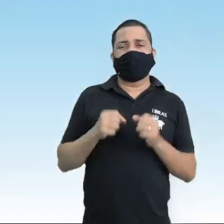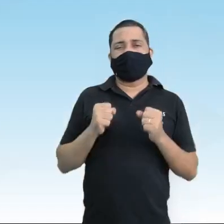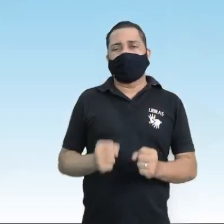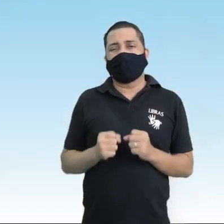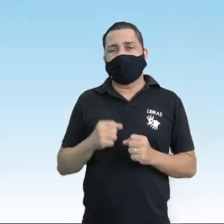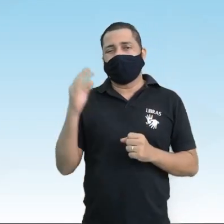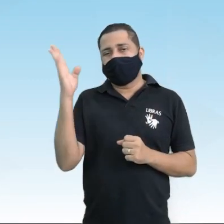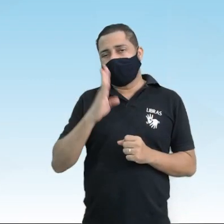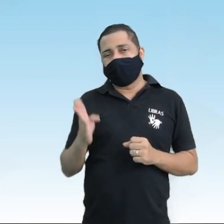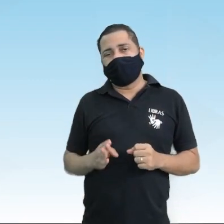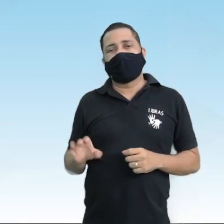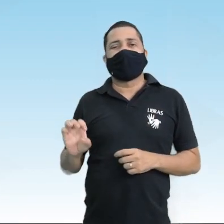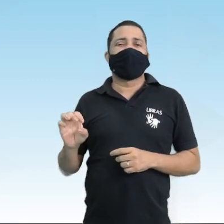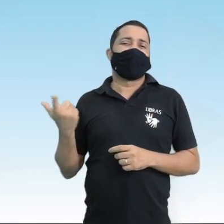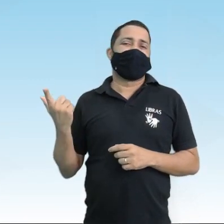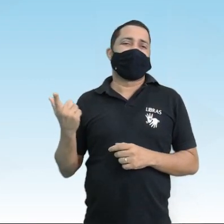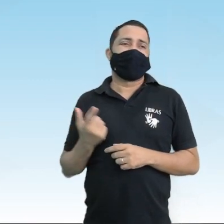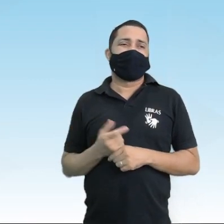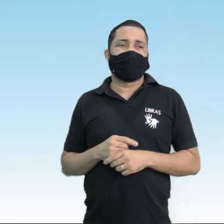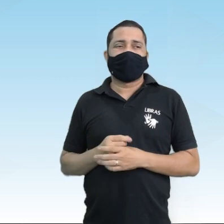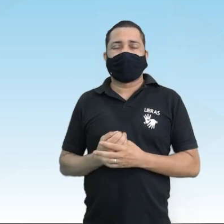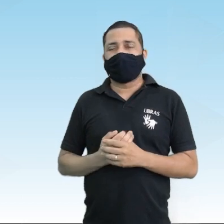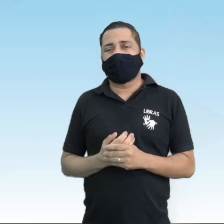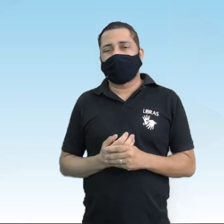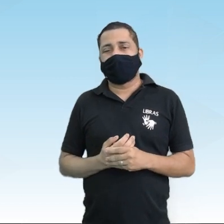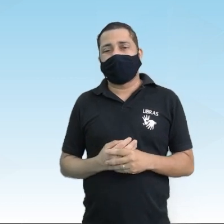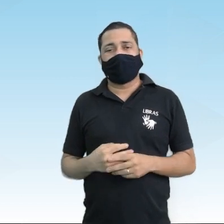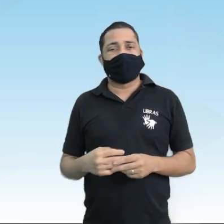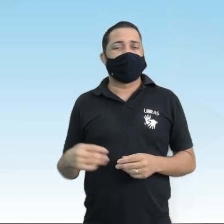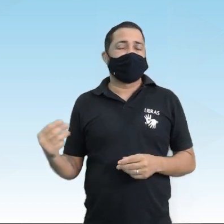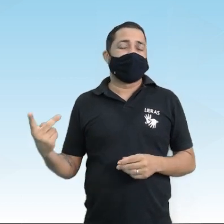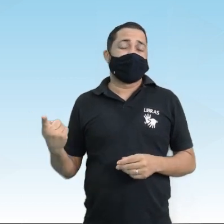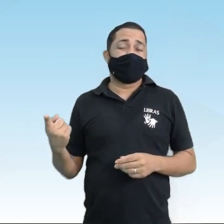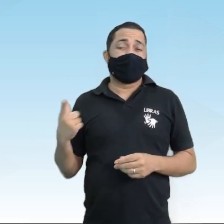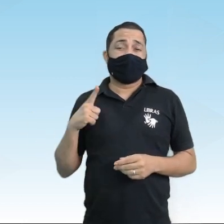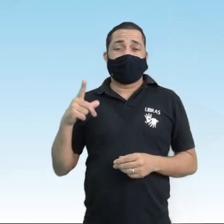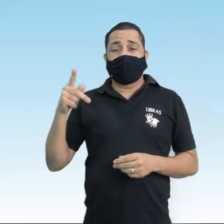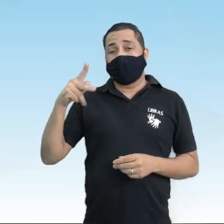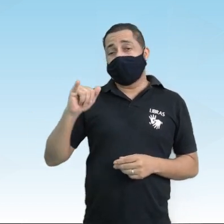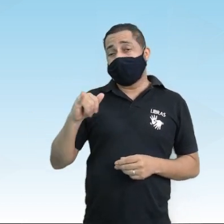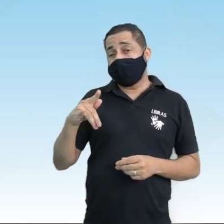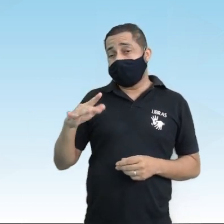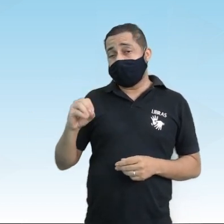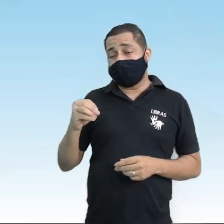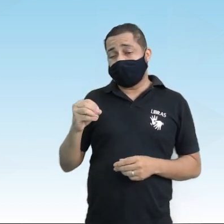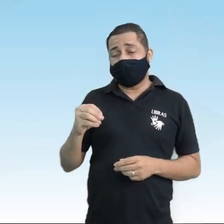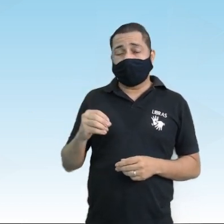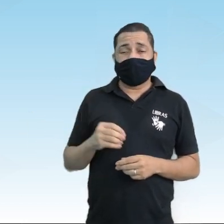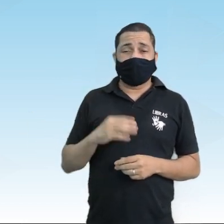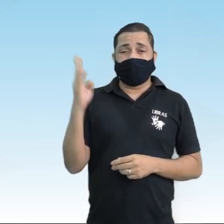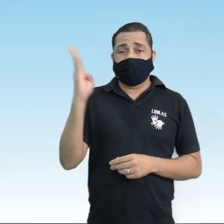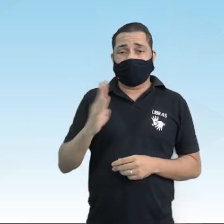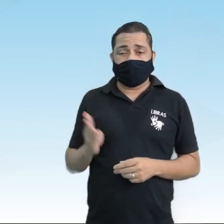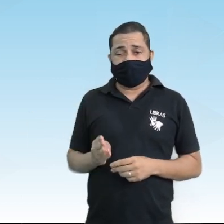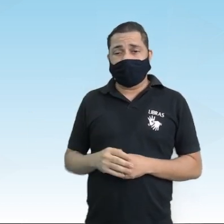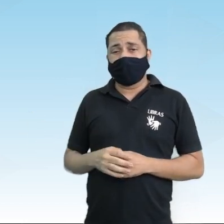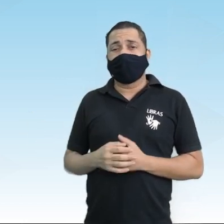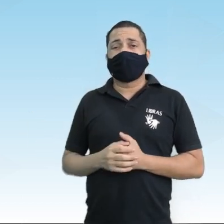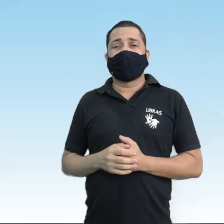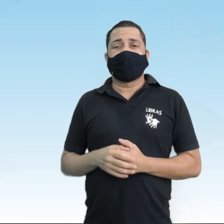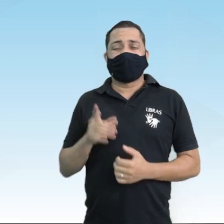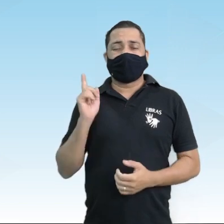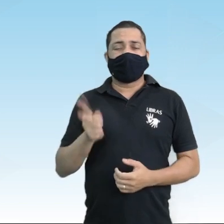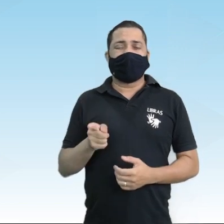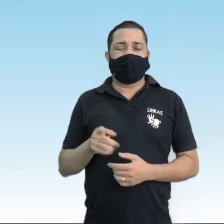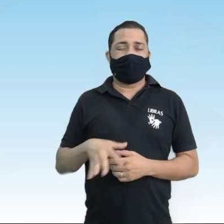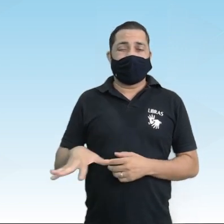E aí, obviamente, foram reprimidos pelo Império Brasileiro, tá bom? Entendeu essa parte aí?